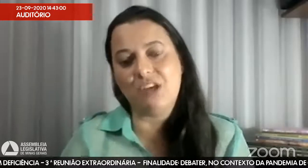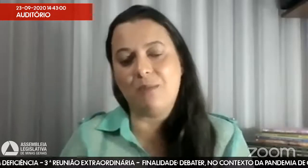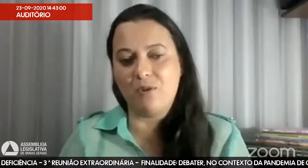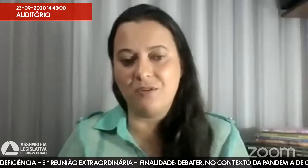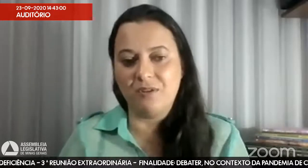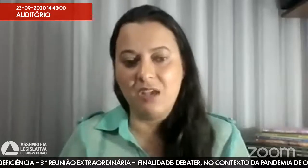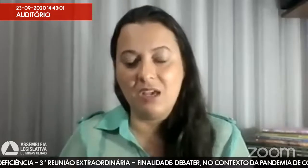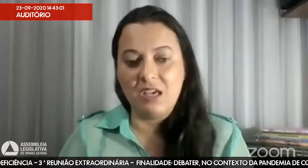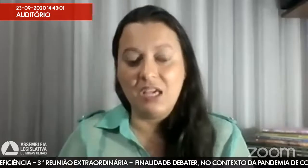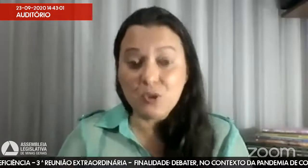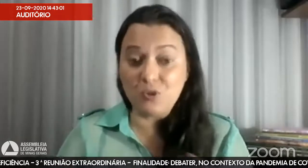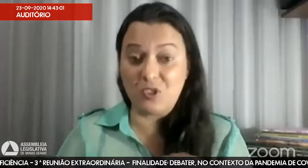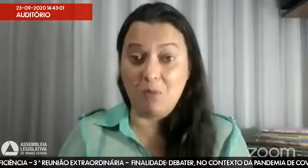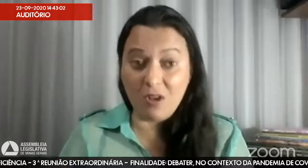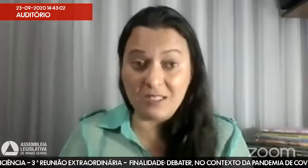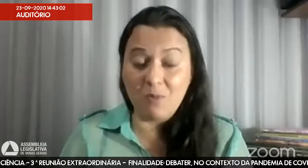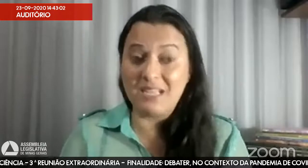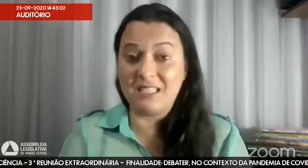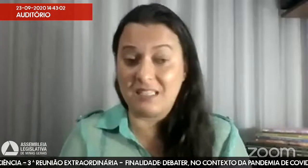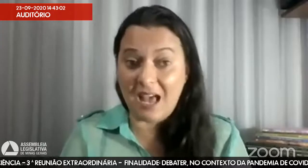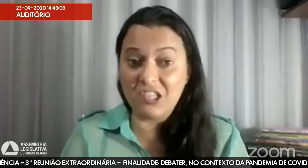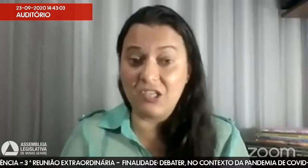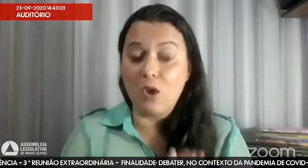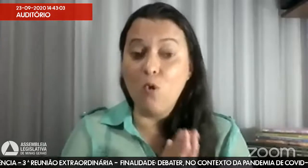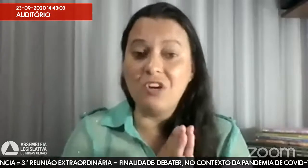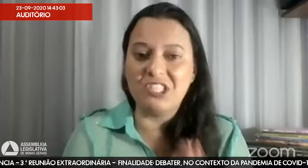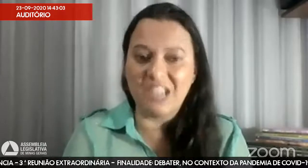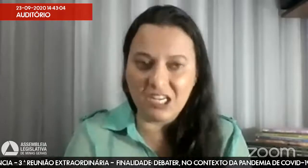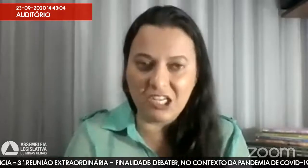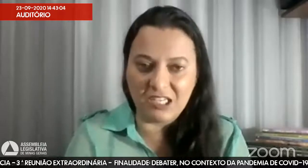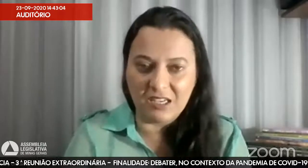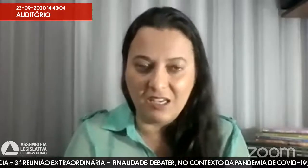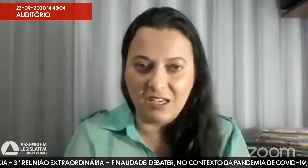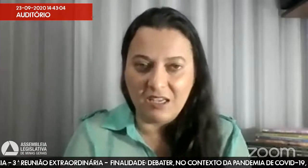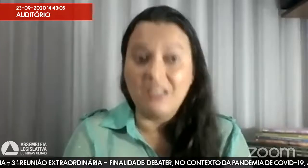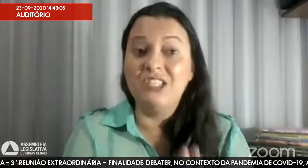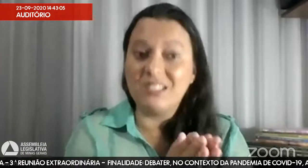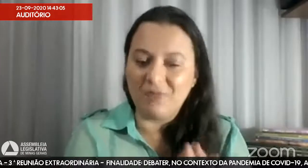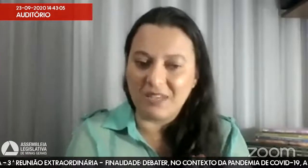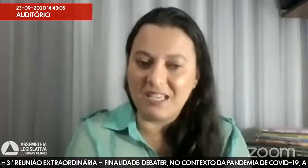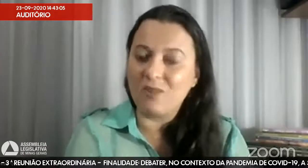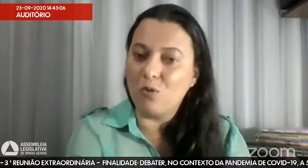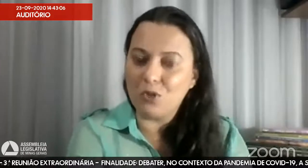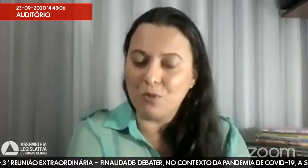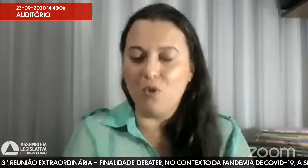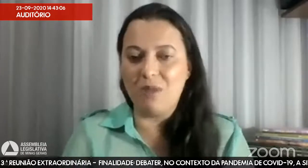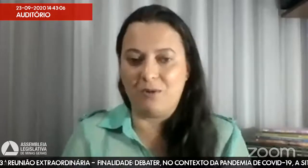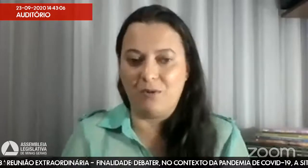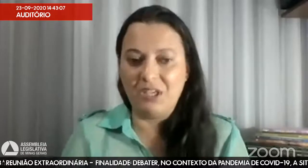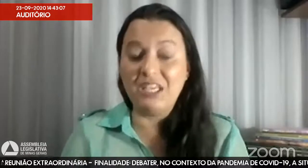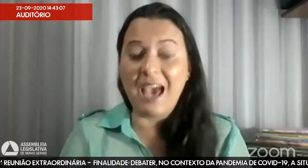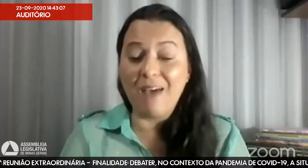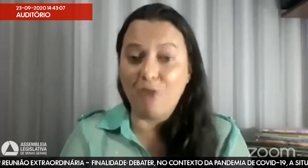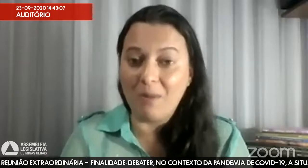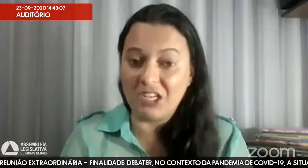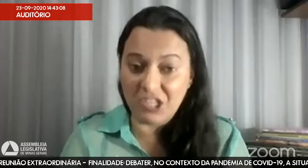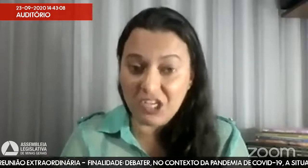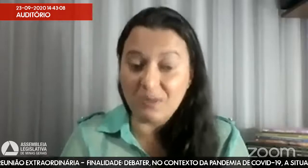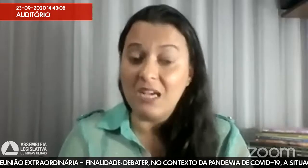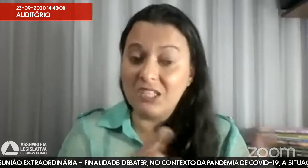função de apoio. Isso nos mostra uma necessidade urgente de se fazer concurso público, que é a